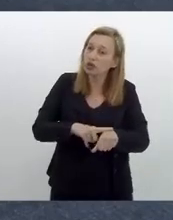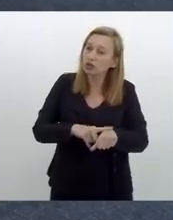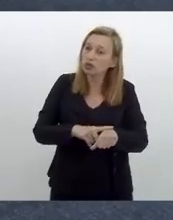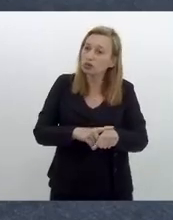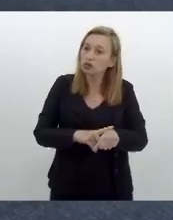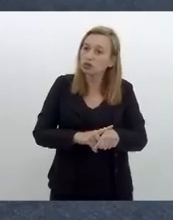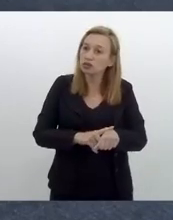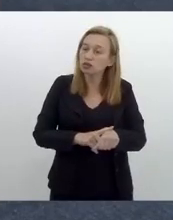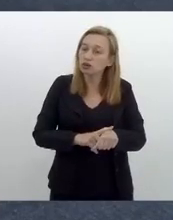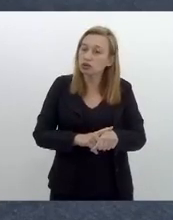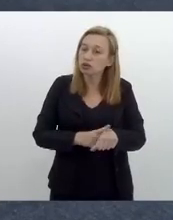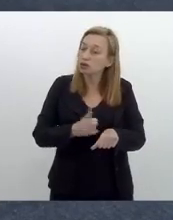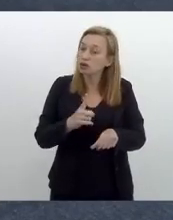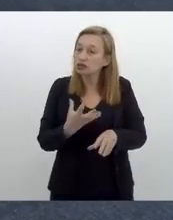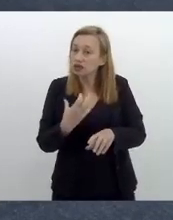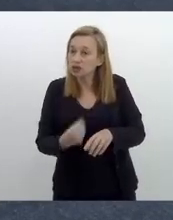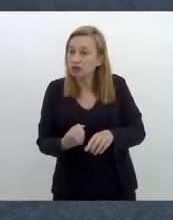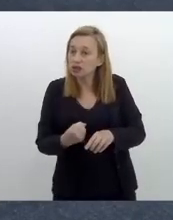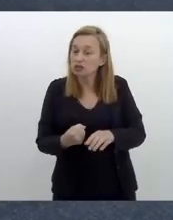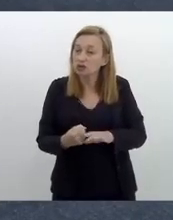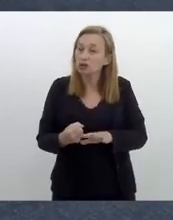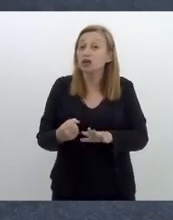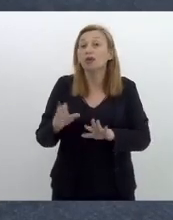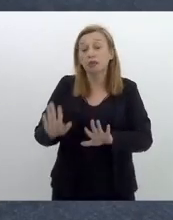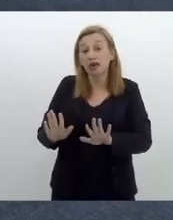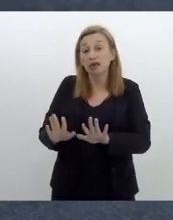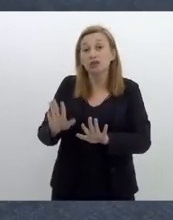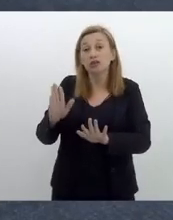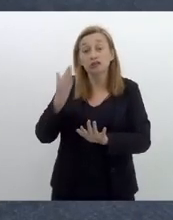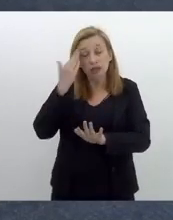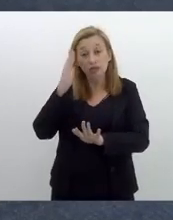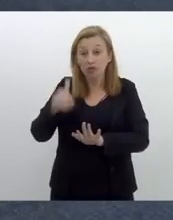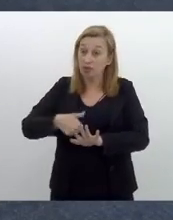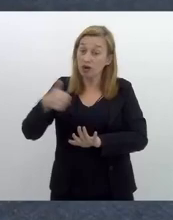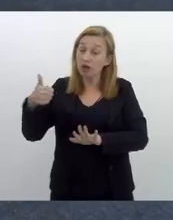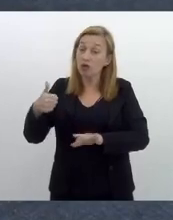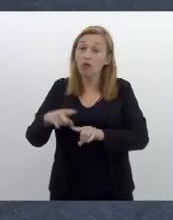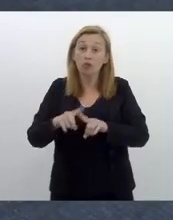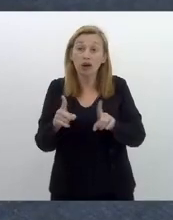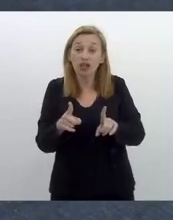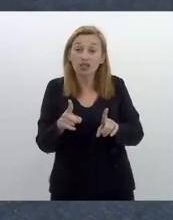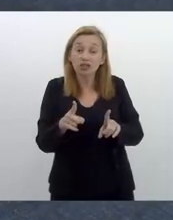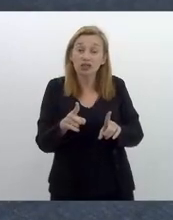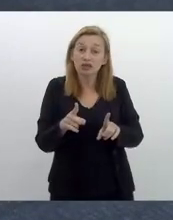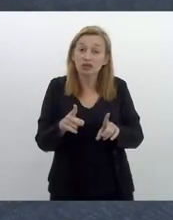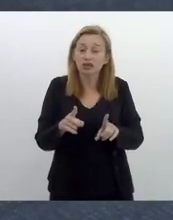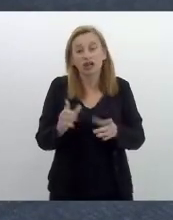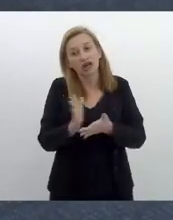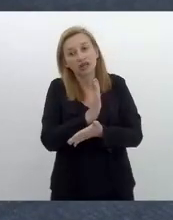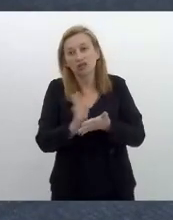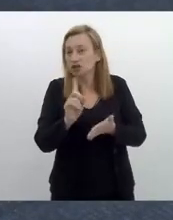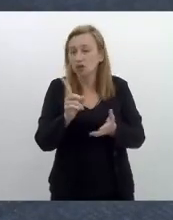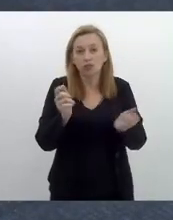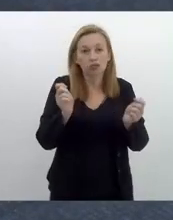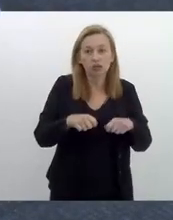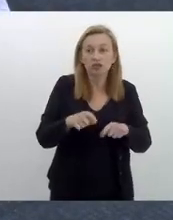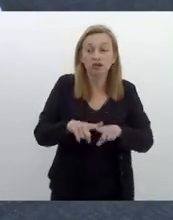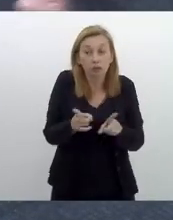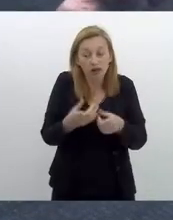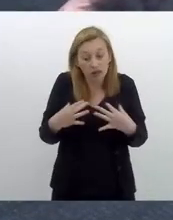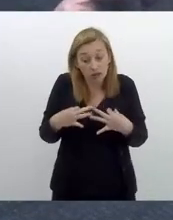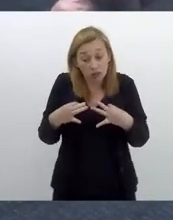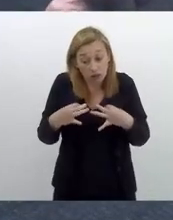então se eu puder produzir o entendimento eu acho sempre melhor Luiz Paulo agora nem sempre isso é possível mas a minha disposição